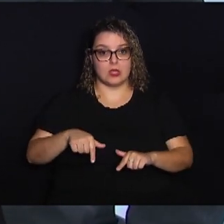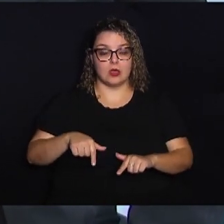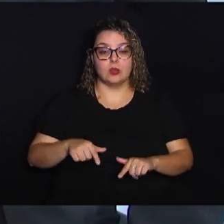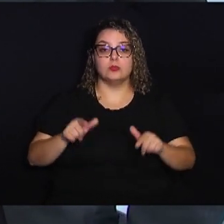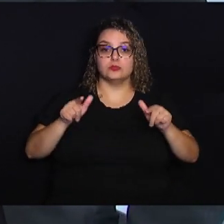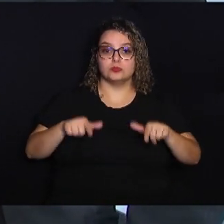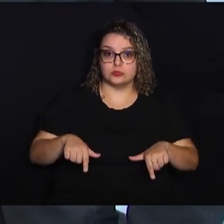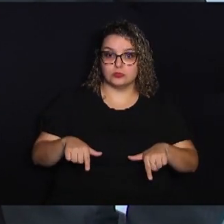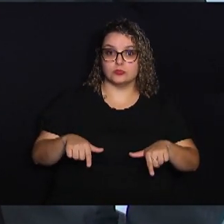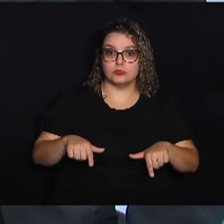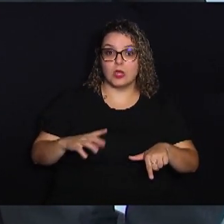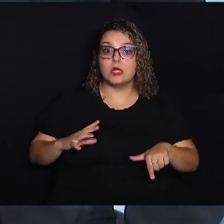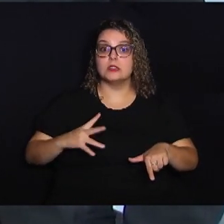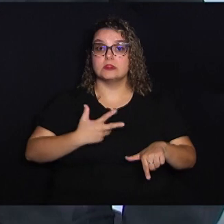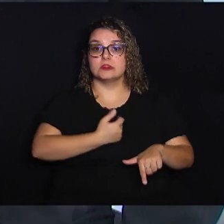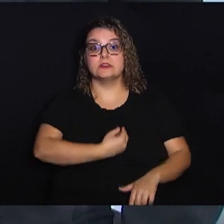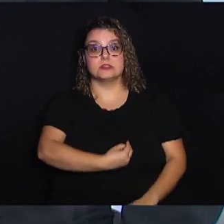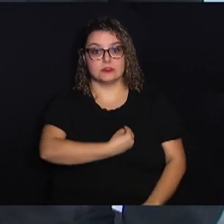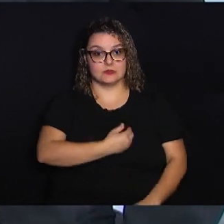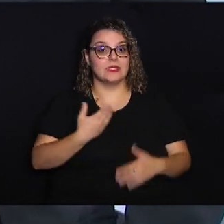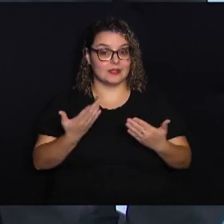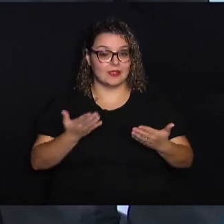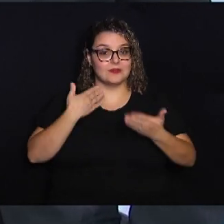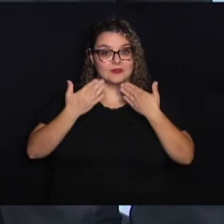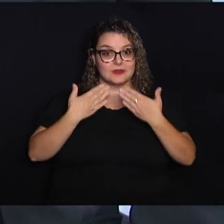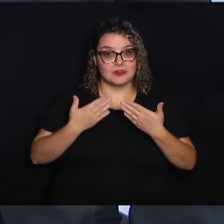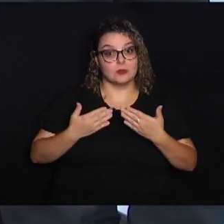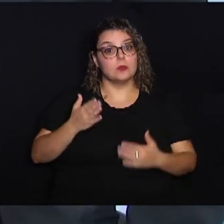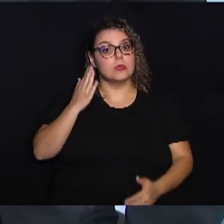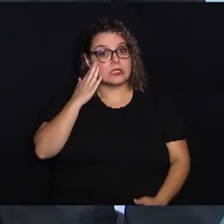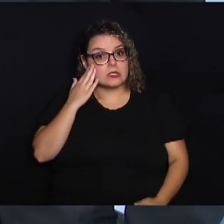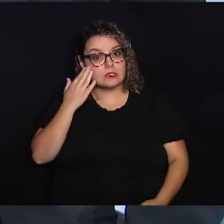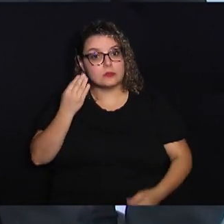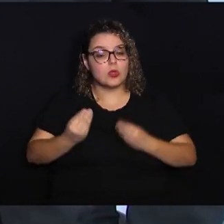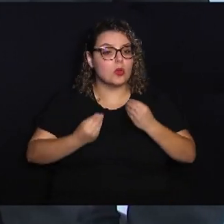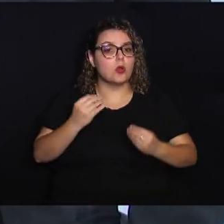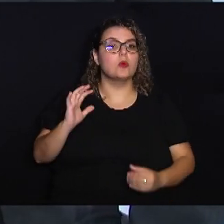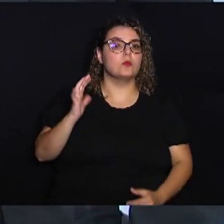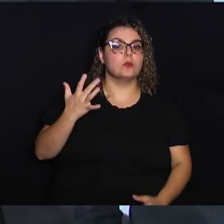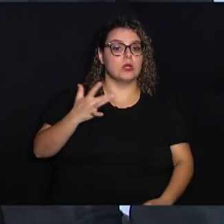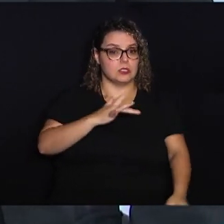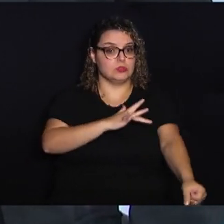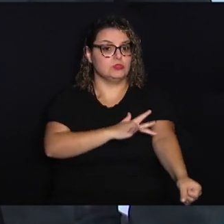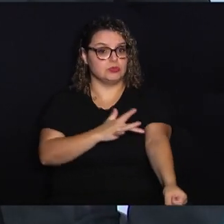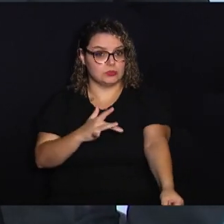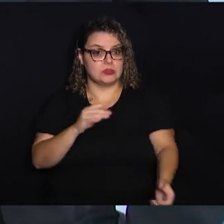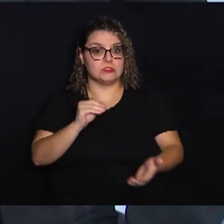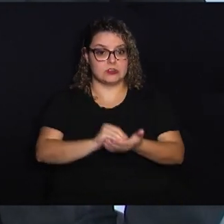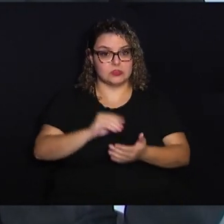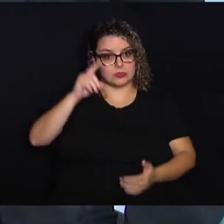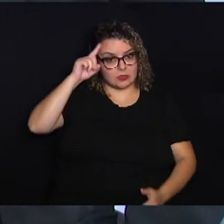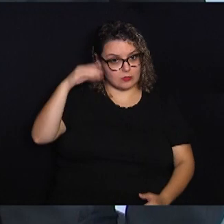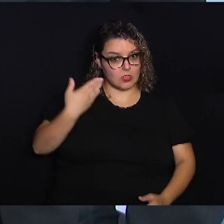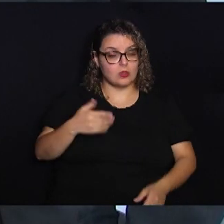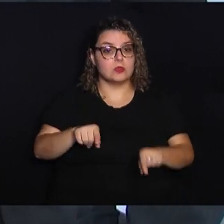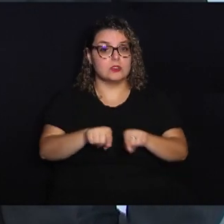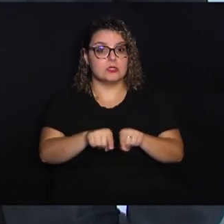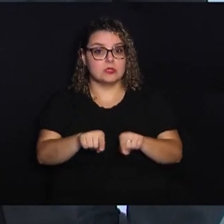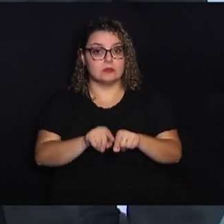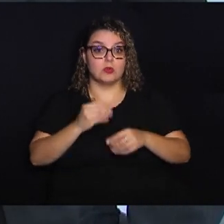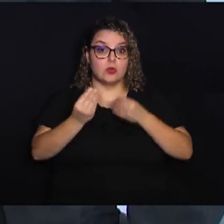espaço que salva vidas, né? A gente vai conversar com ela para saber como é que tem sido a doação nesses últimos dias e também